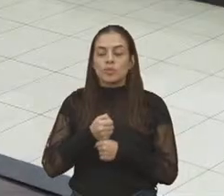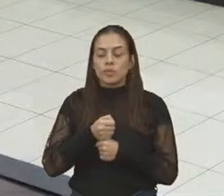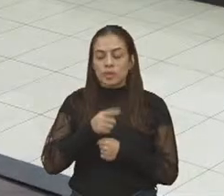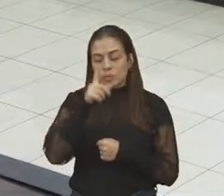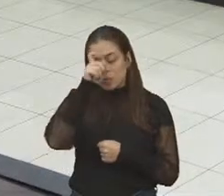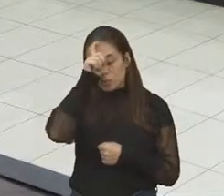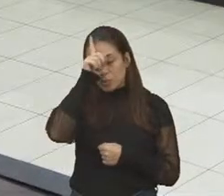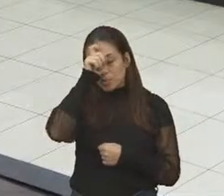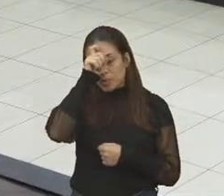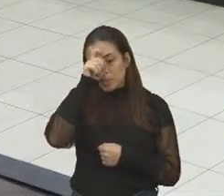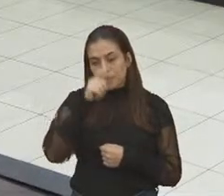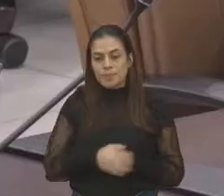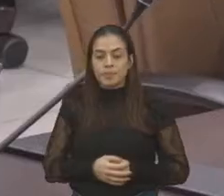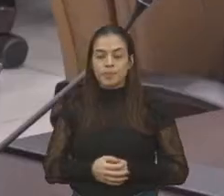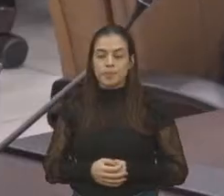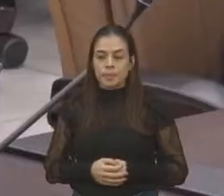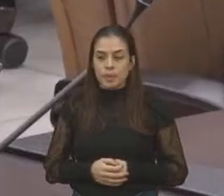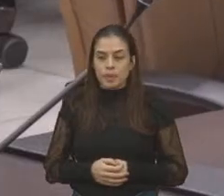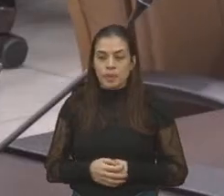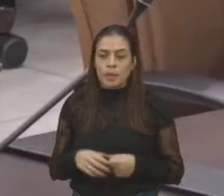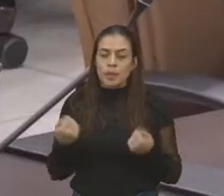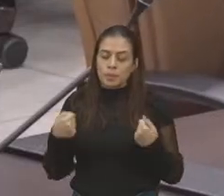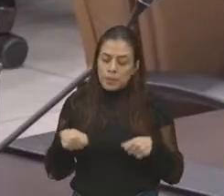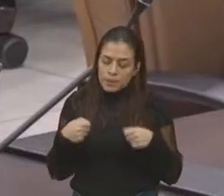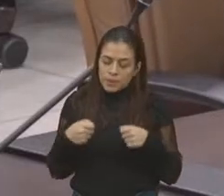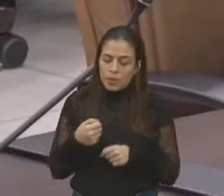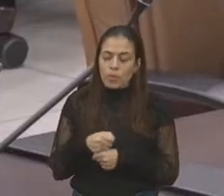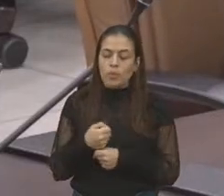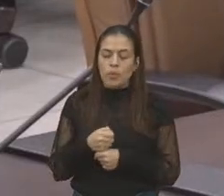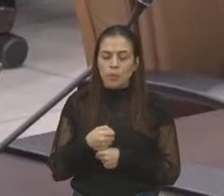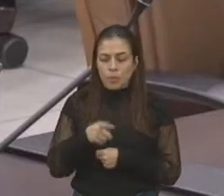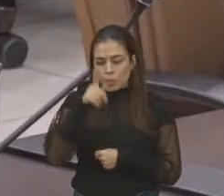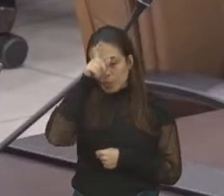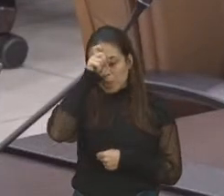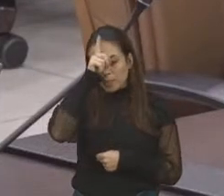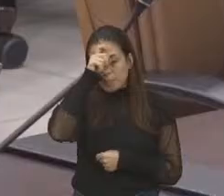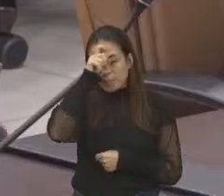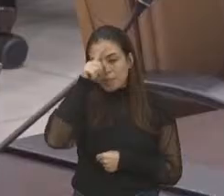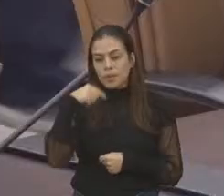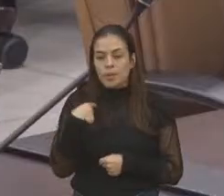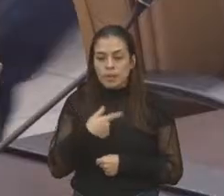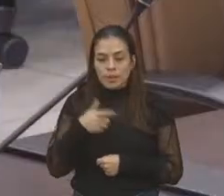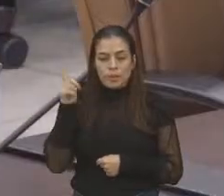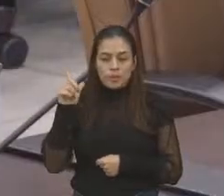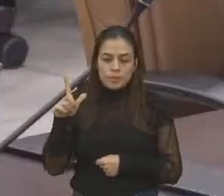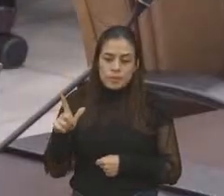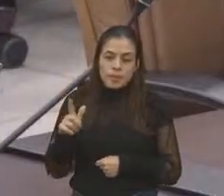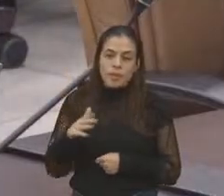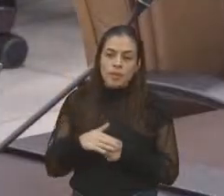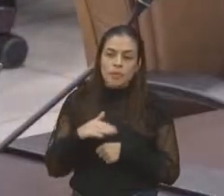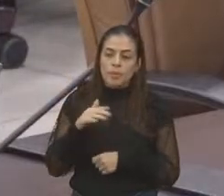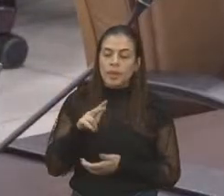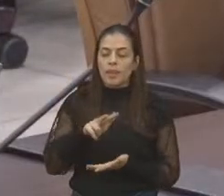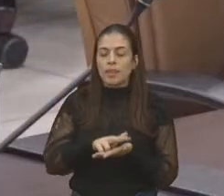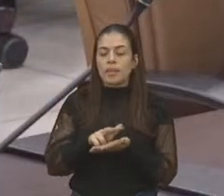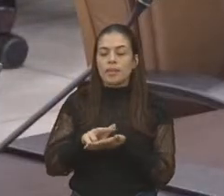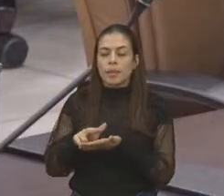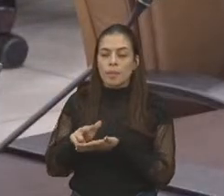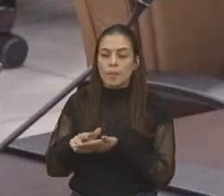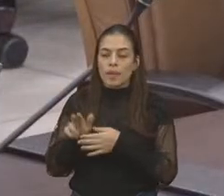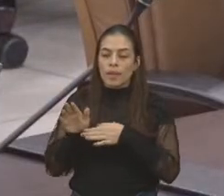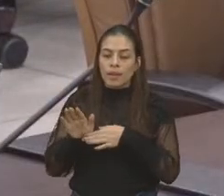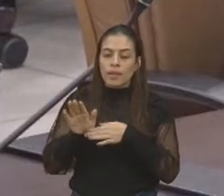hospital, né? A necessidade da construção do hospital municipal para a gente conseguir mais leito e poder atender a necessidade da saúde de